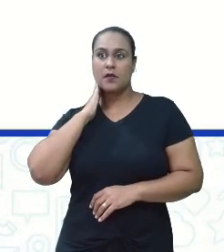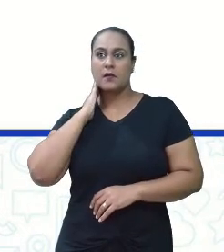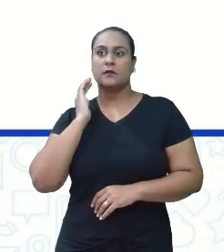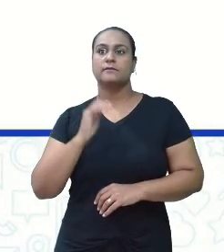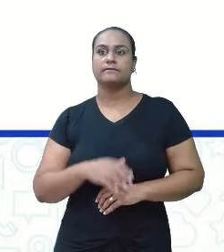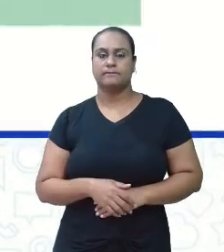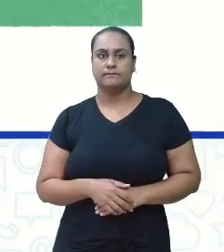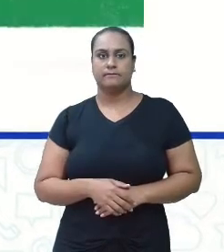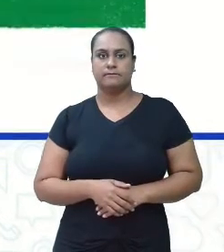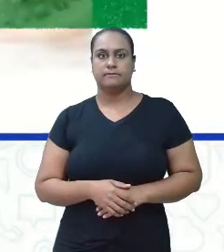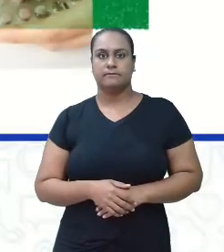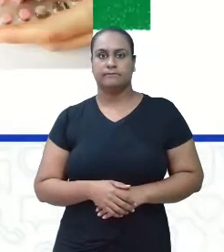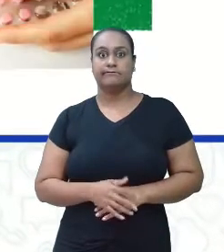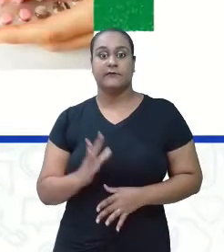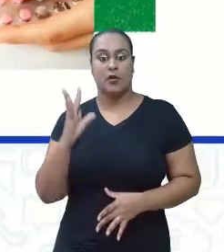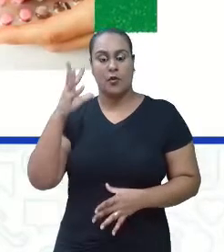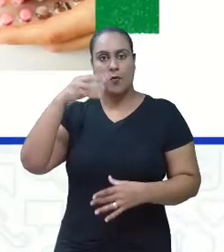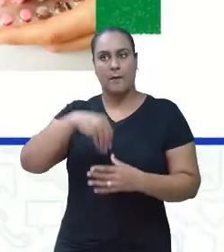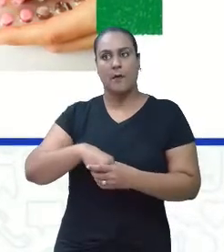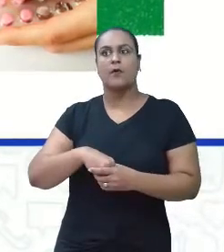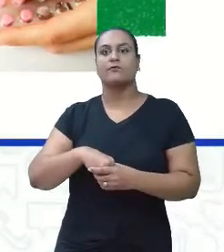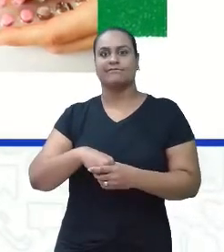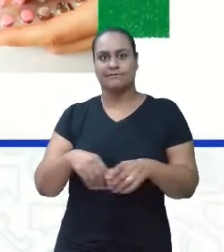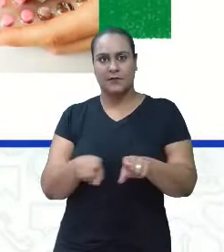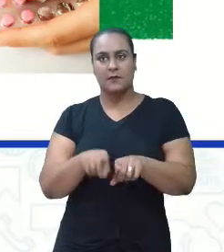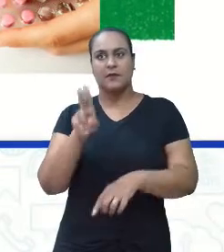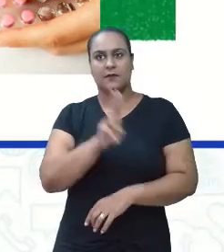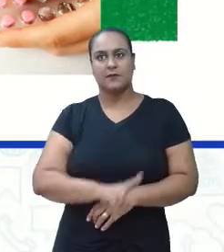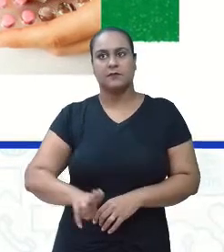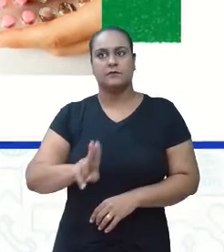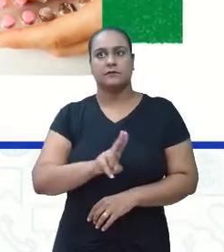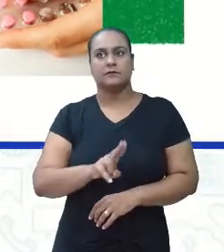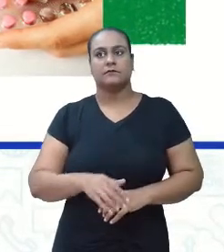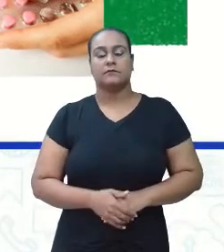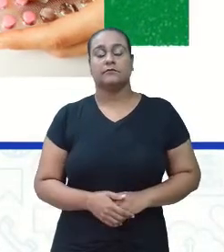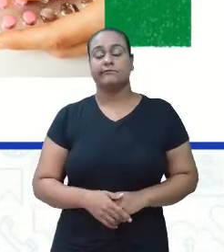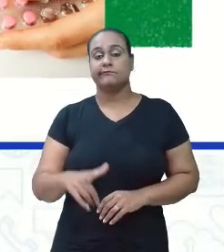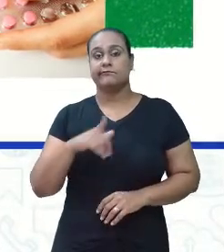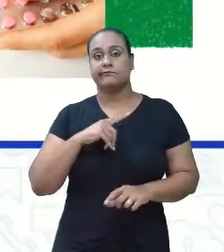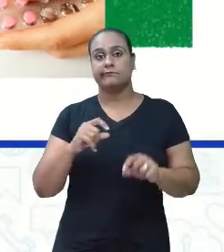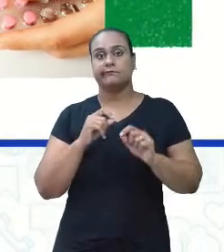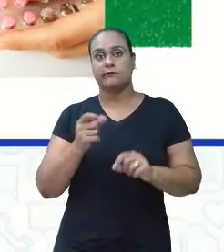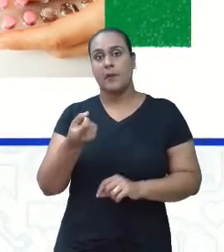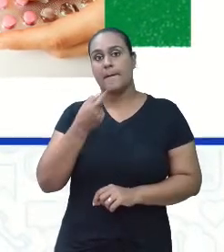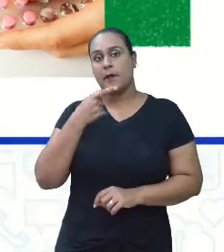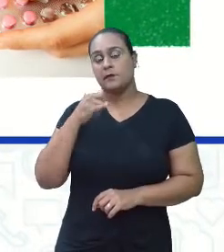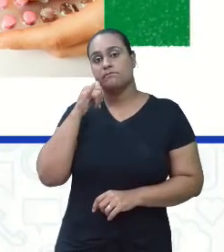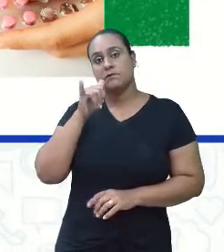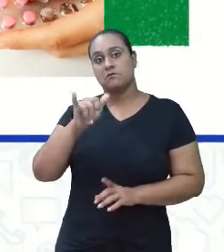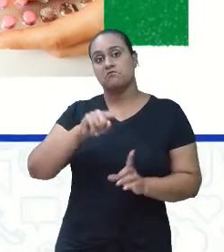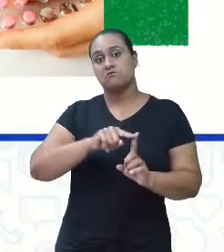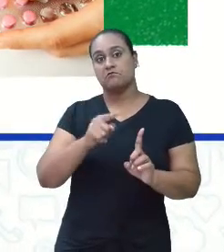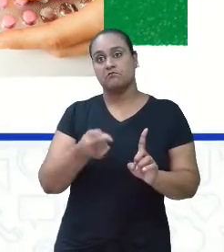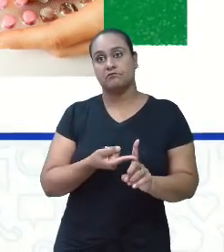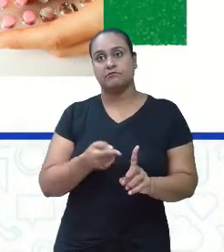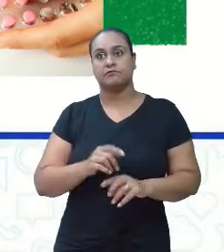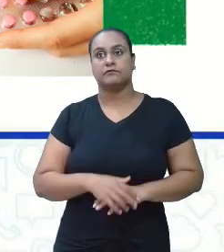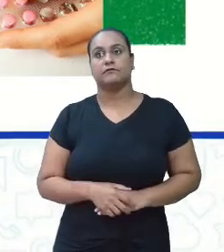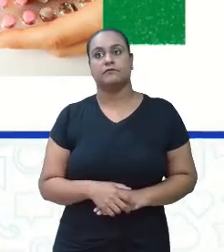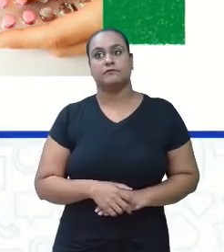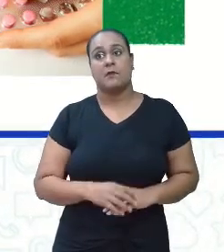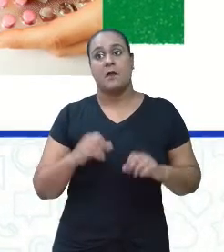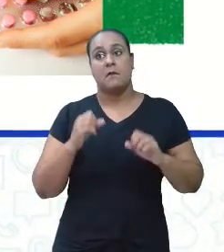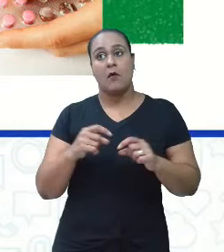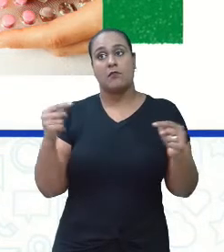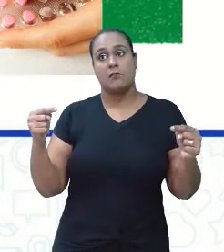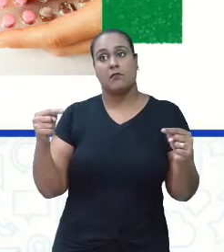implante anticoncepcional também utilizado. Aqui nós vamos ver as pílulas anticoncepcionais. Elas podem